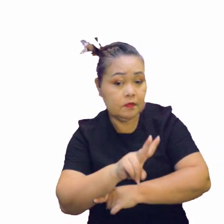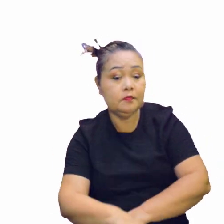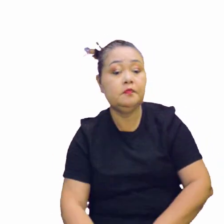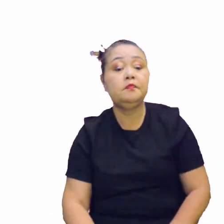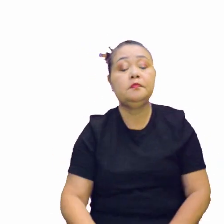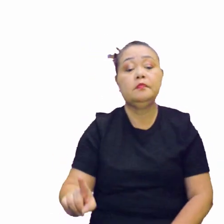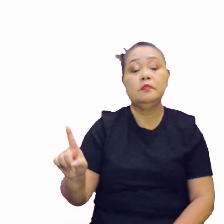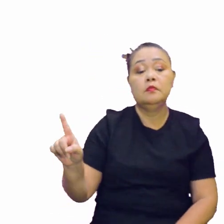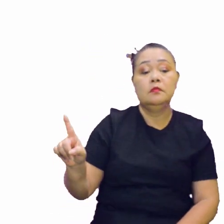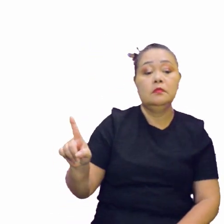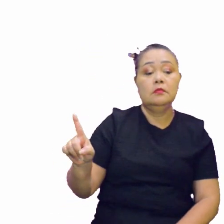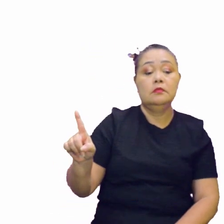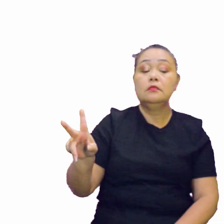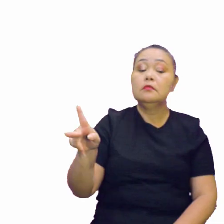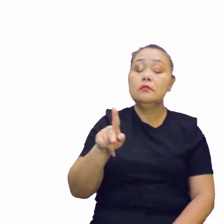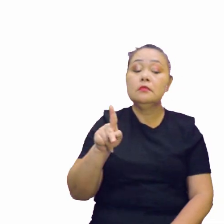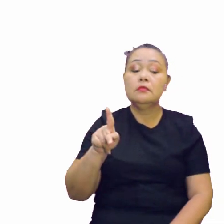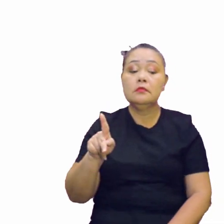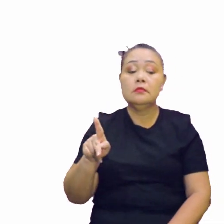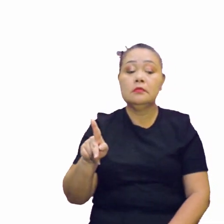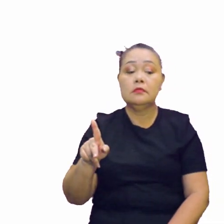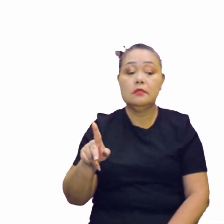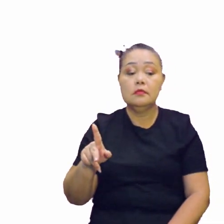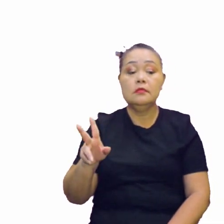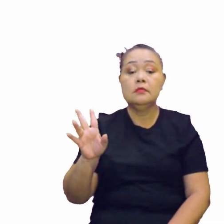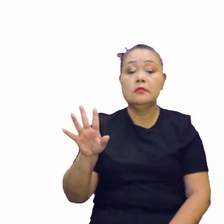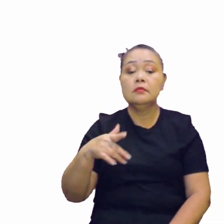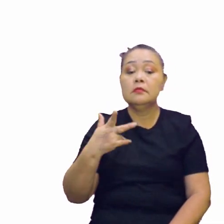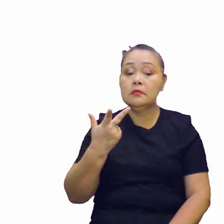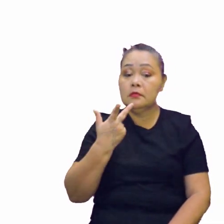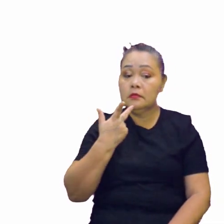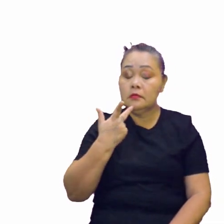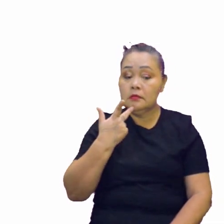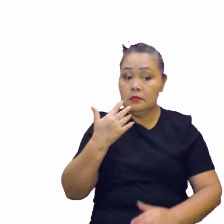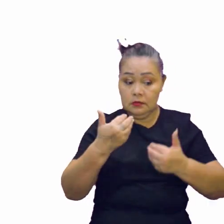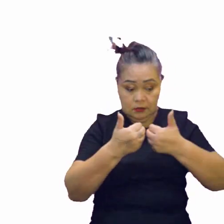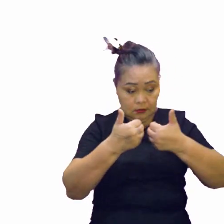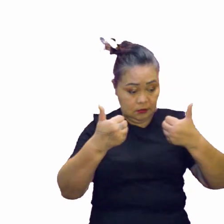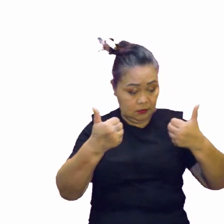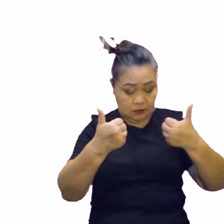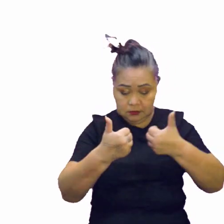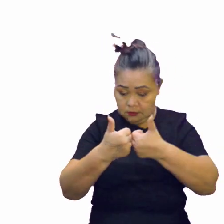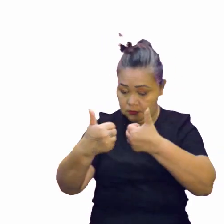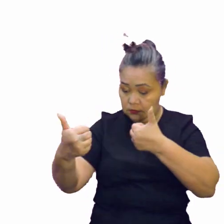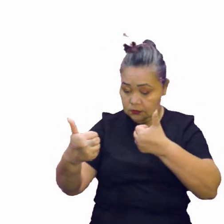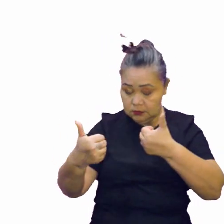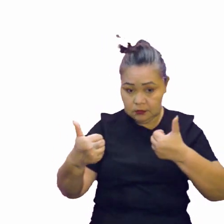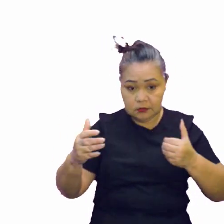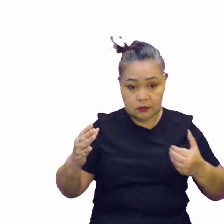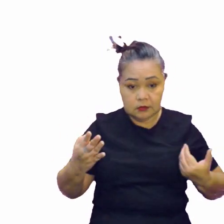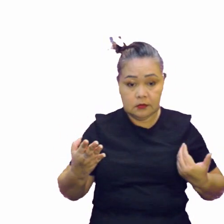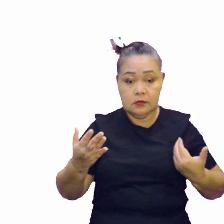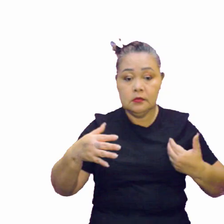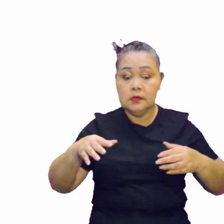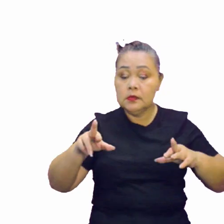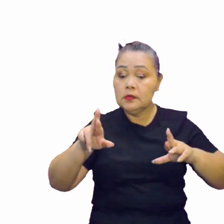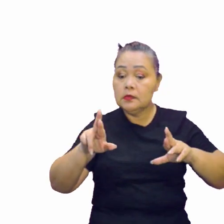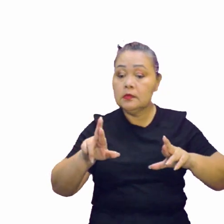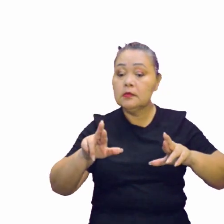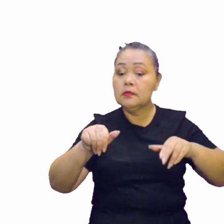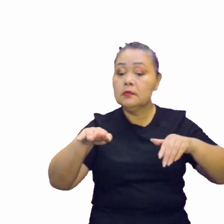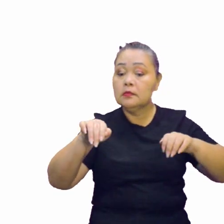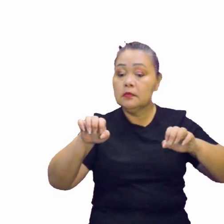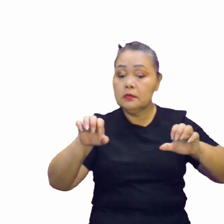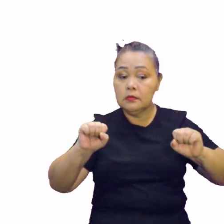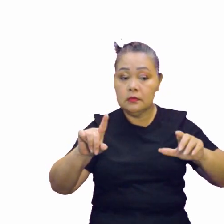Professor, aí, quando a gente fala dessas distâncias entre ranks e larguras entre